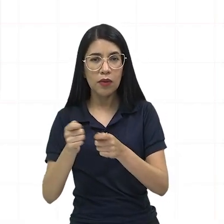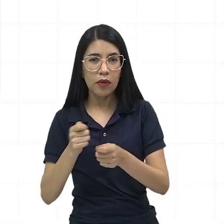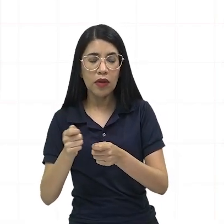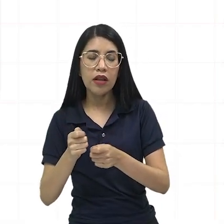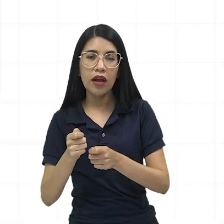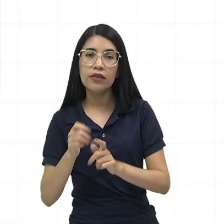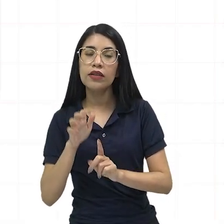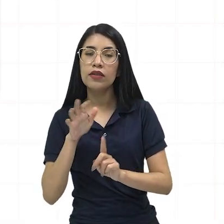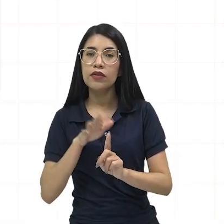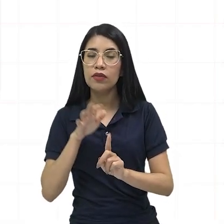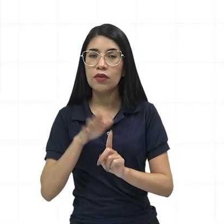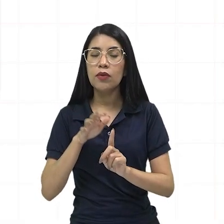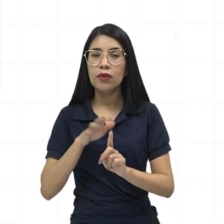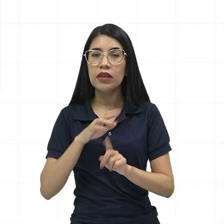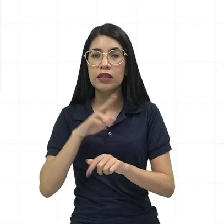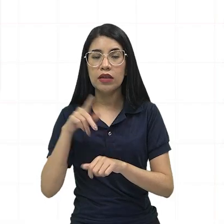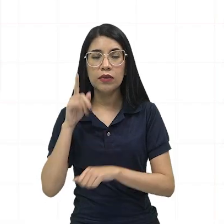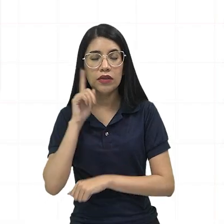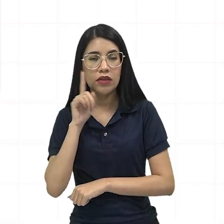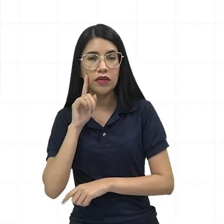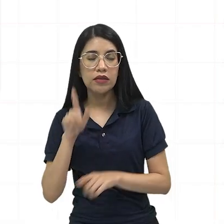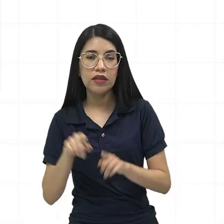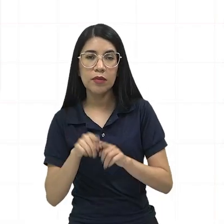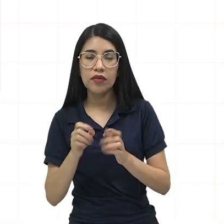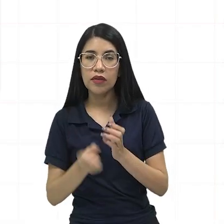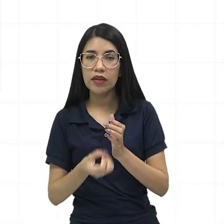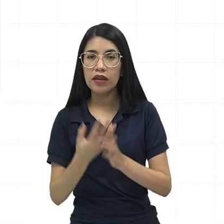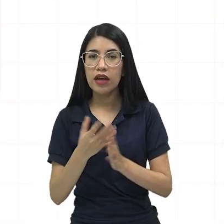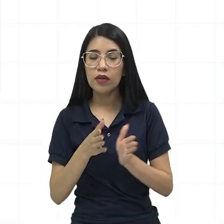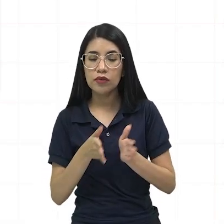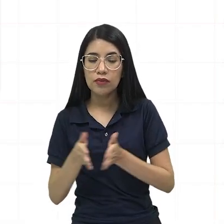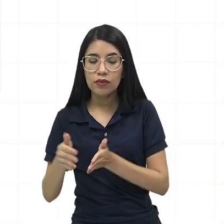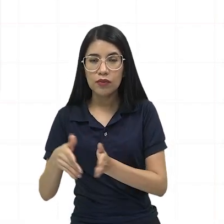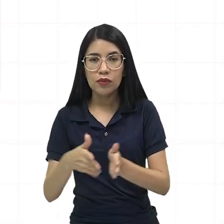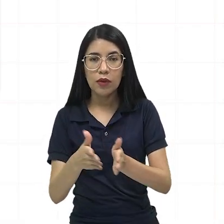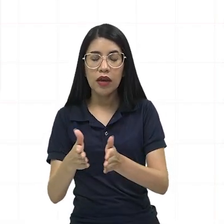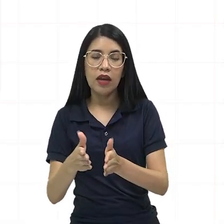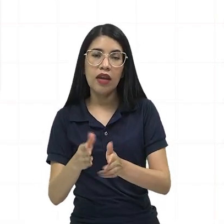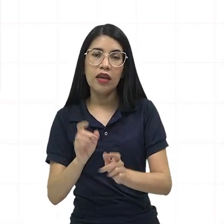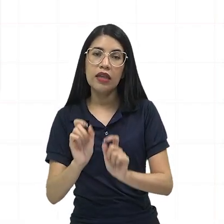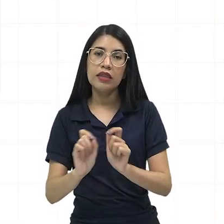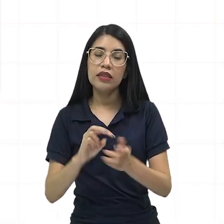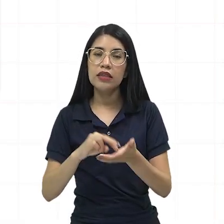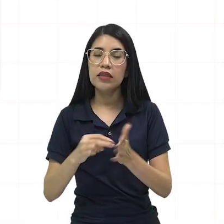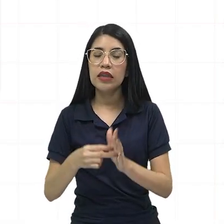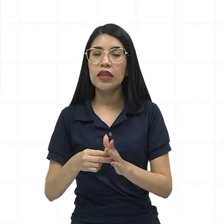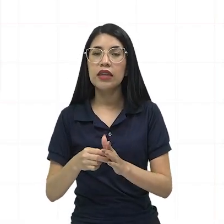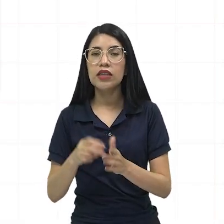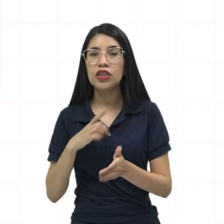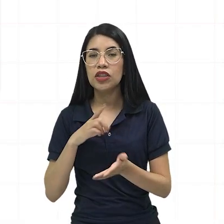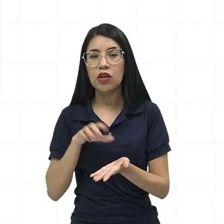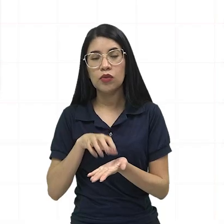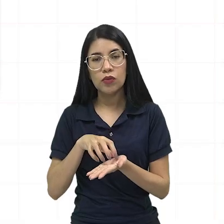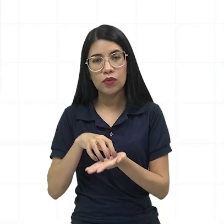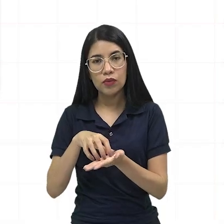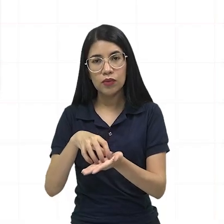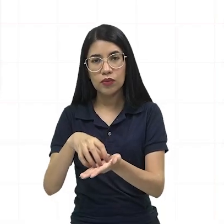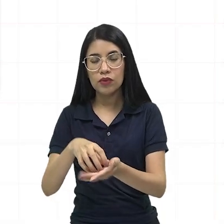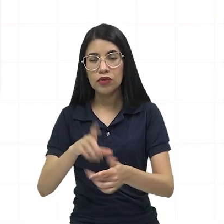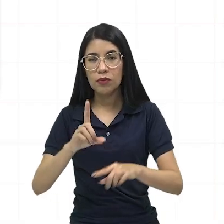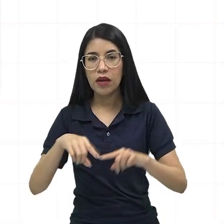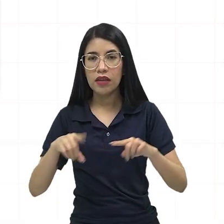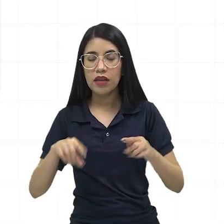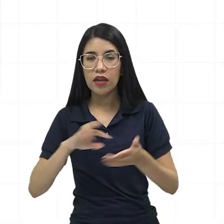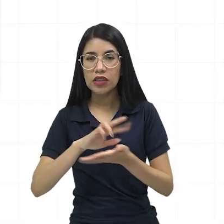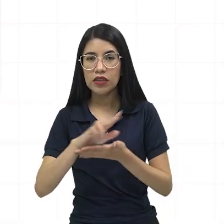influência direta dos Estados Unidos, onde foi construído um canal que levava basicamente mercadorias através ali